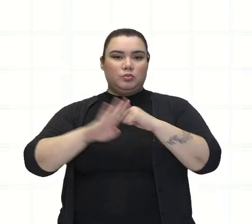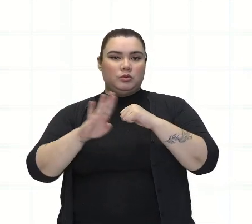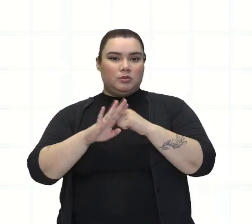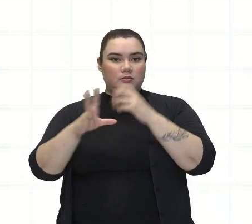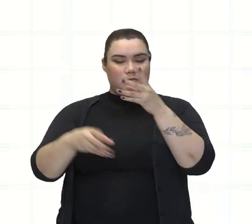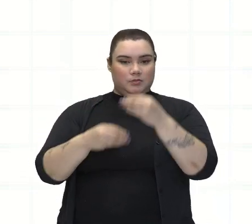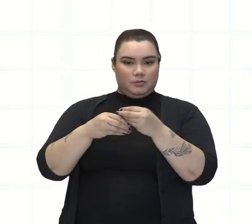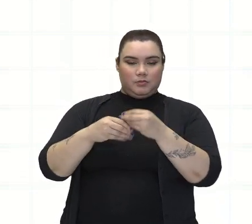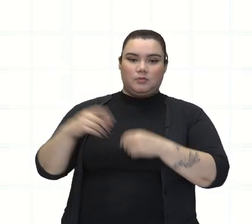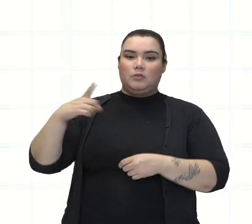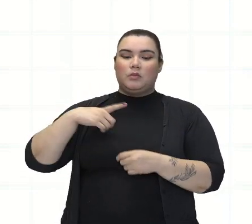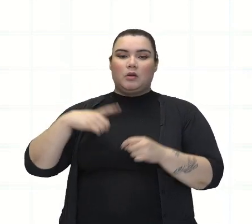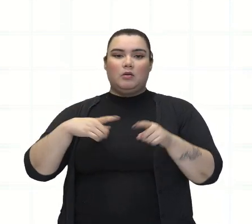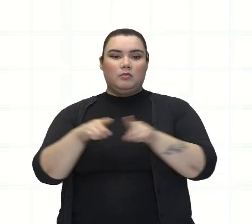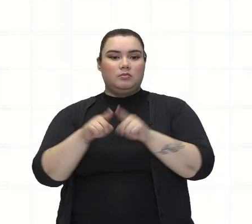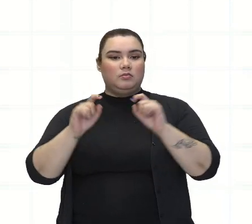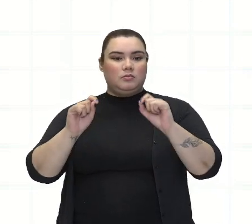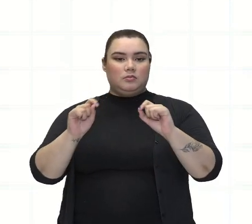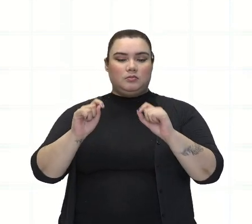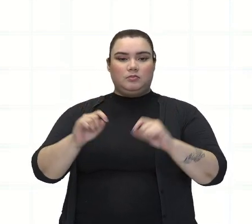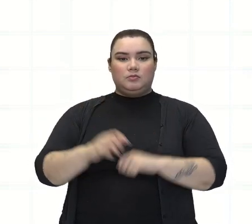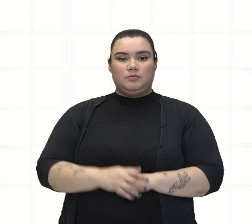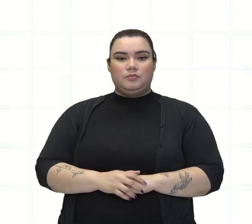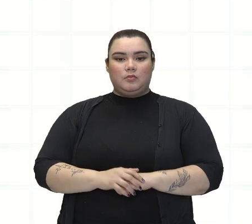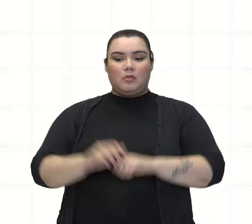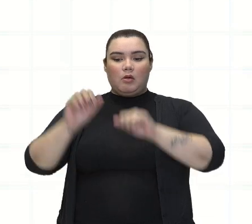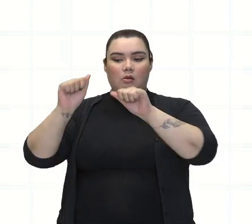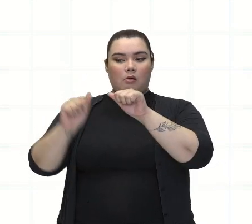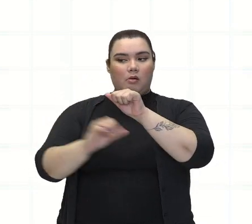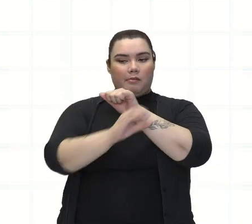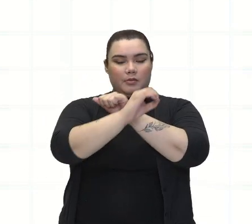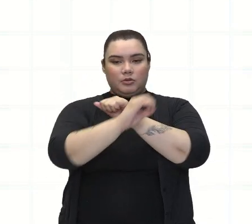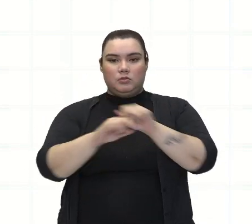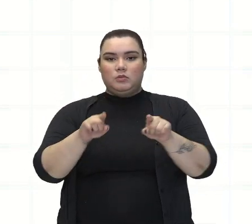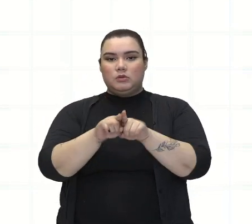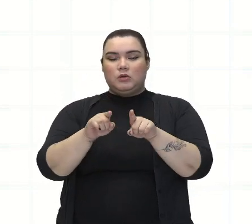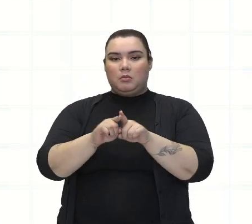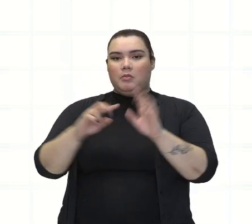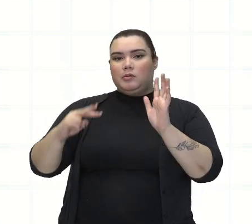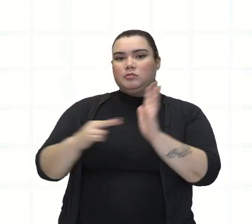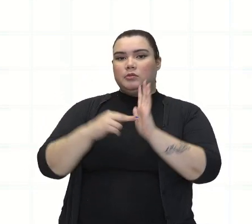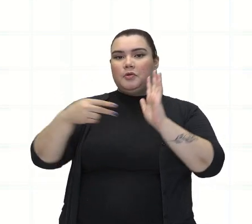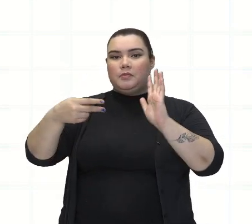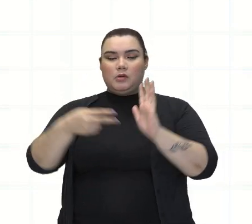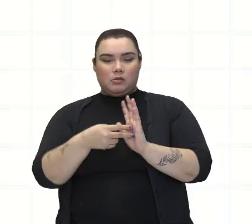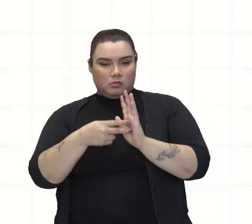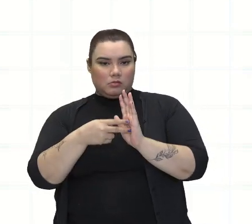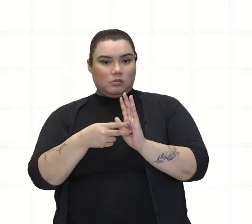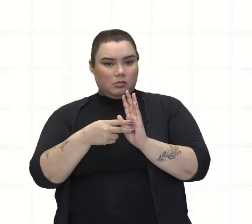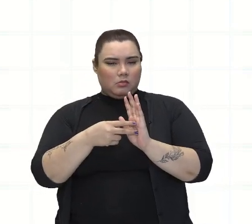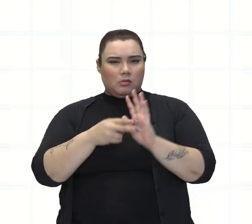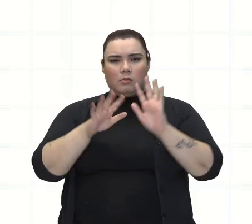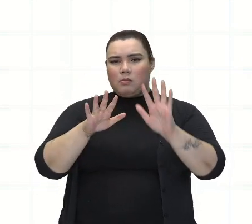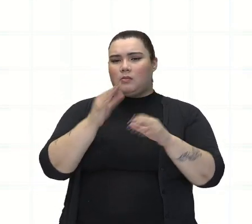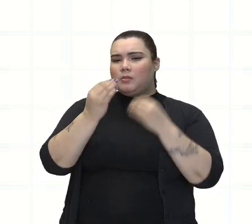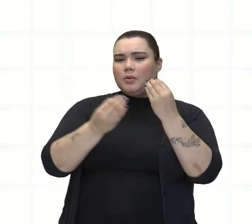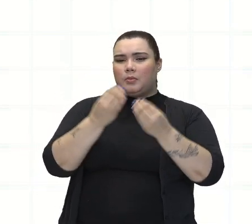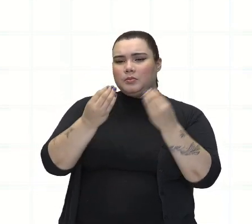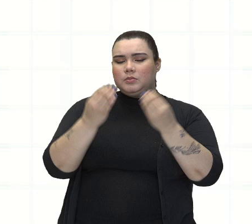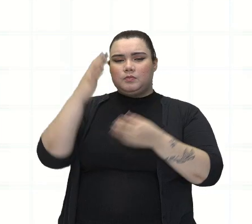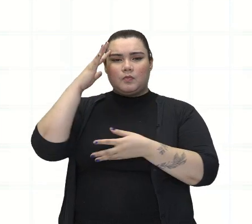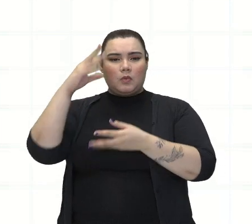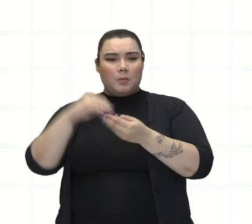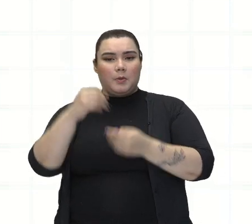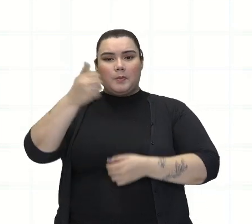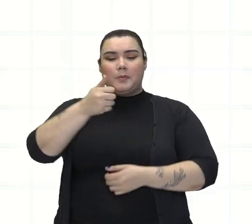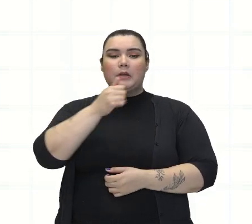também temos artigo e o efeito de sentido. Vamos entender isso melhor no primeiro